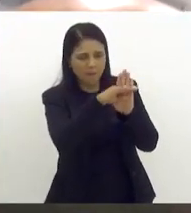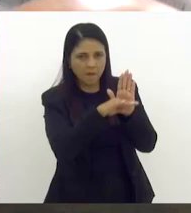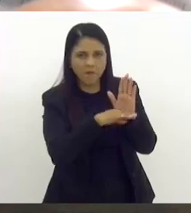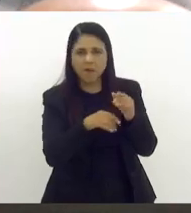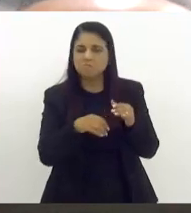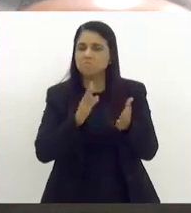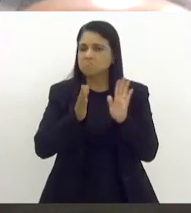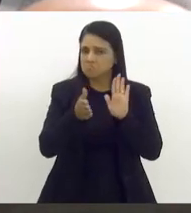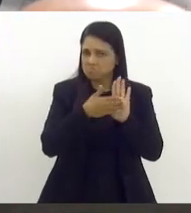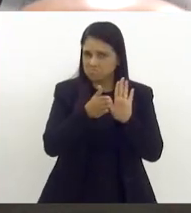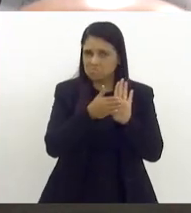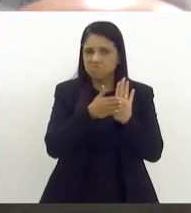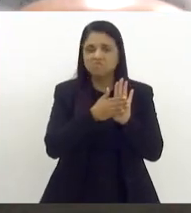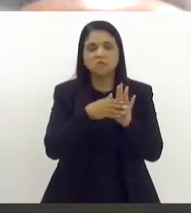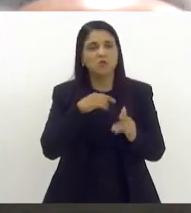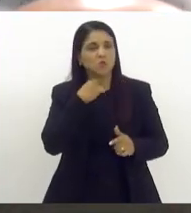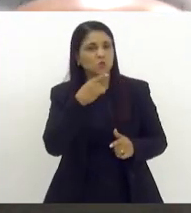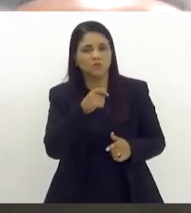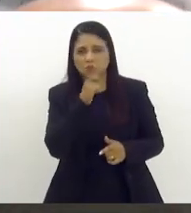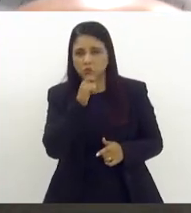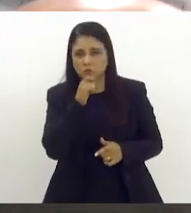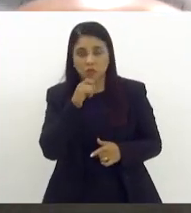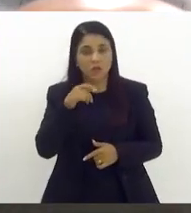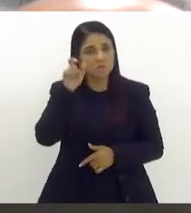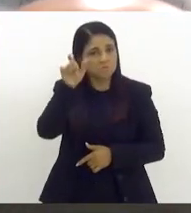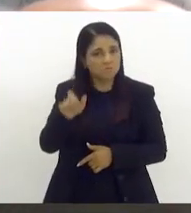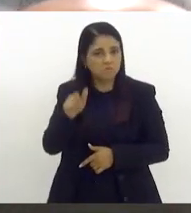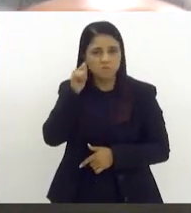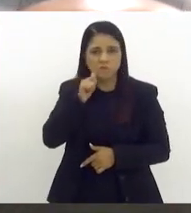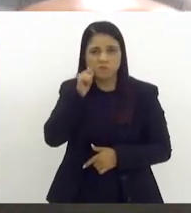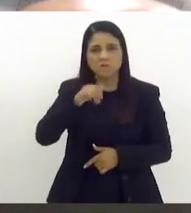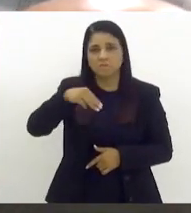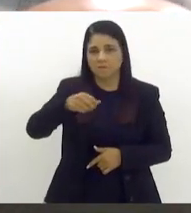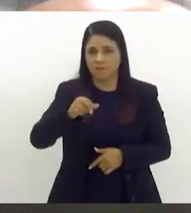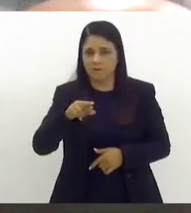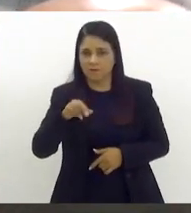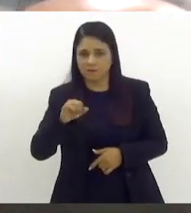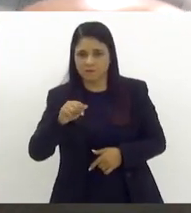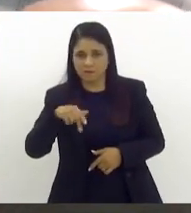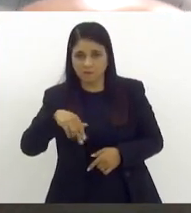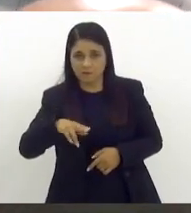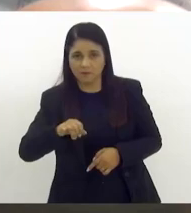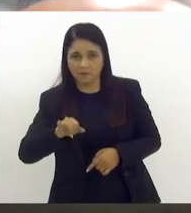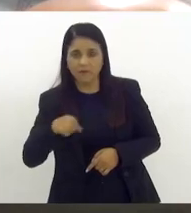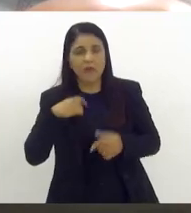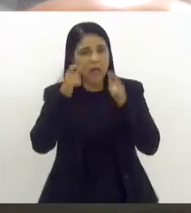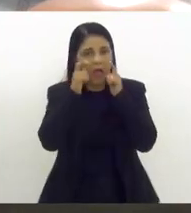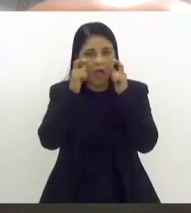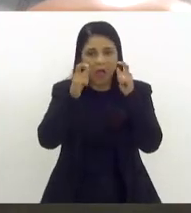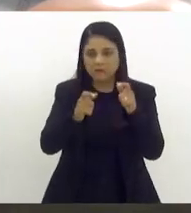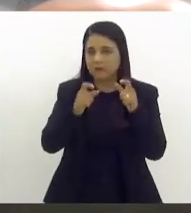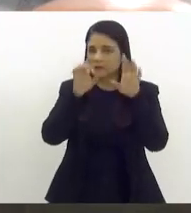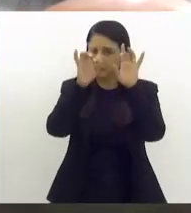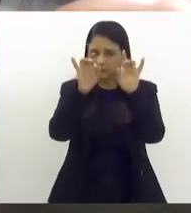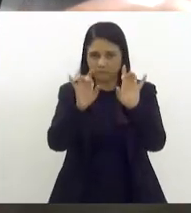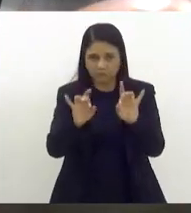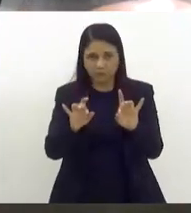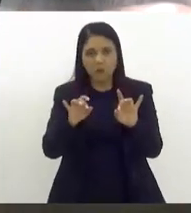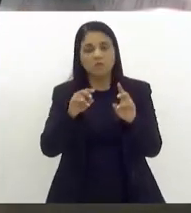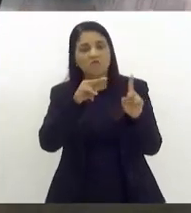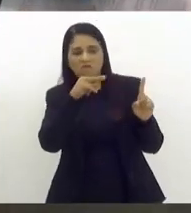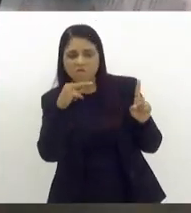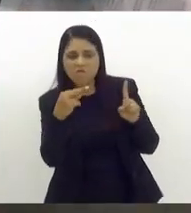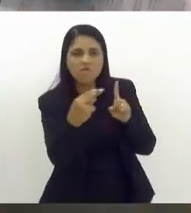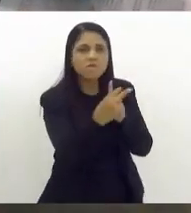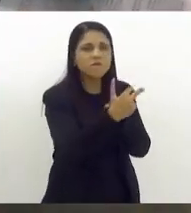tenho dúvida de que as mulheres marisqueiras merecem uma atenção especial, inclusive